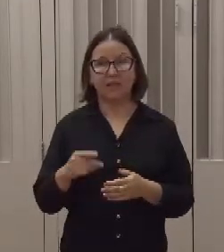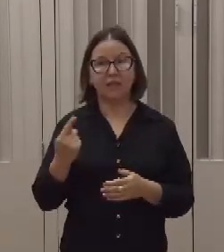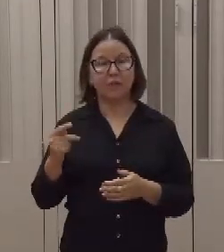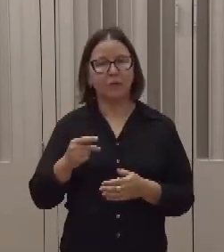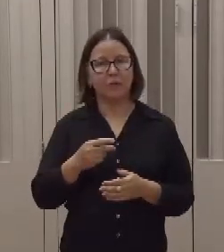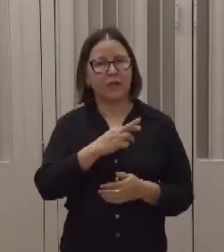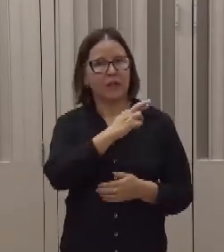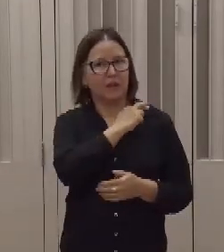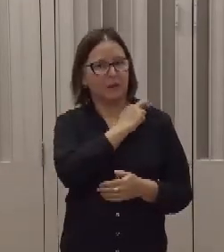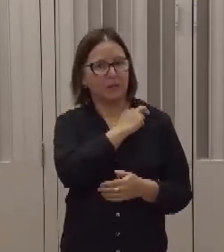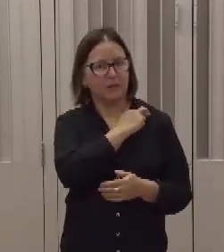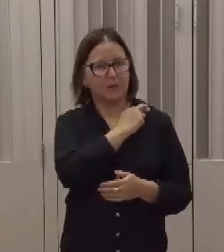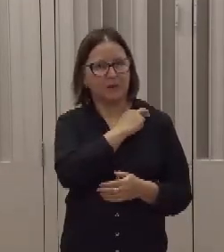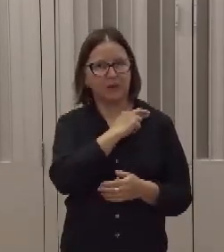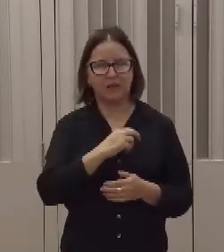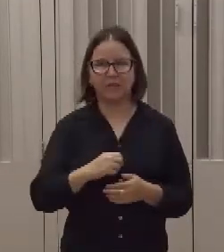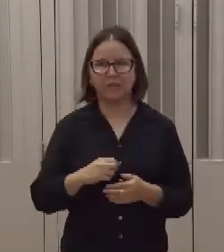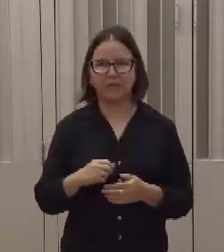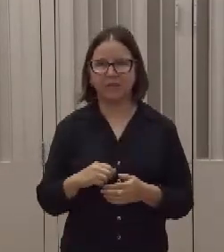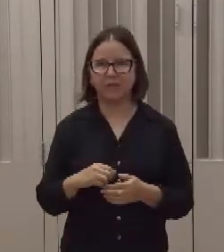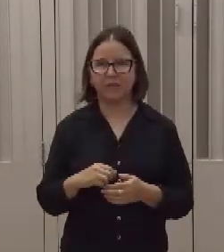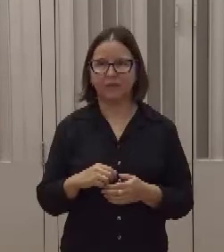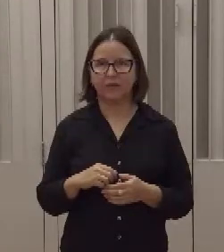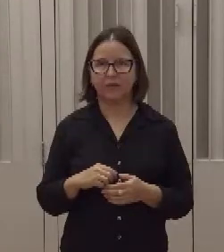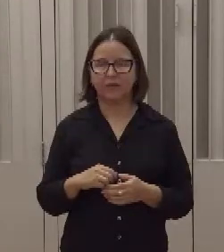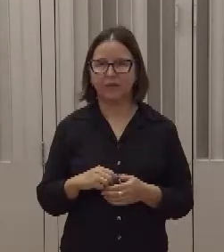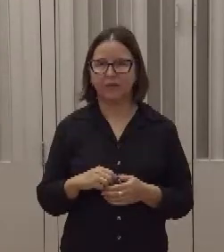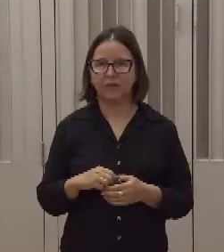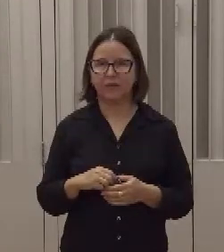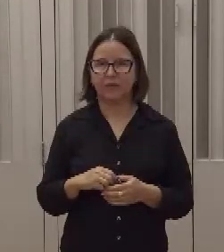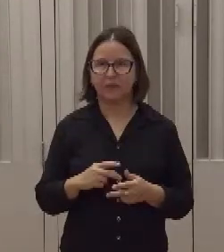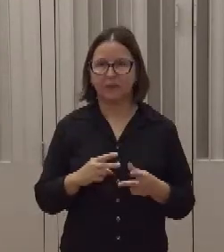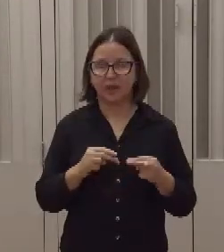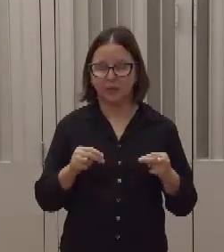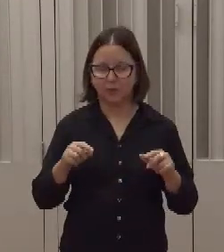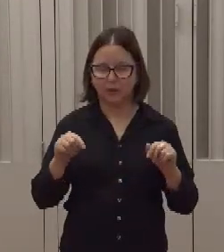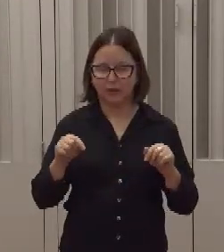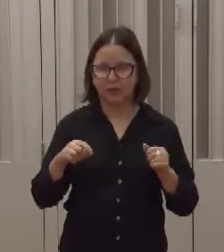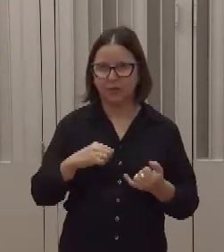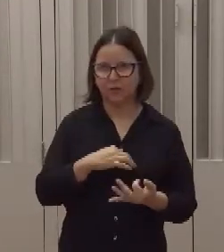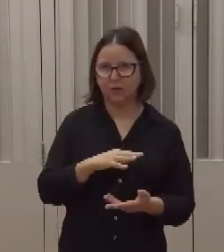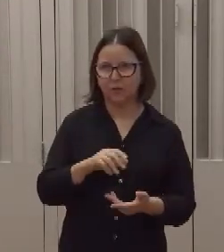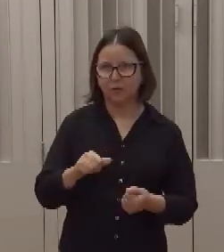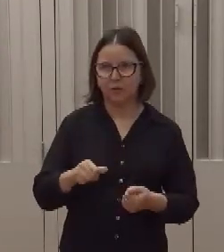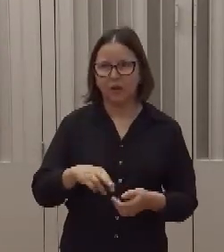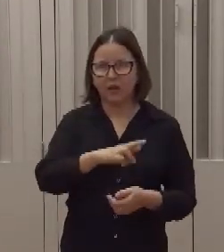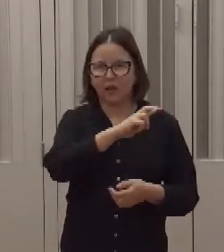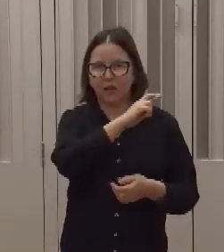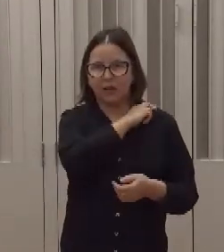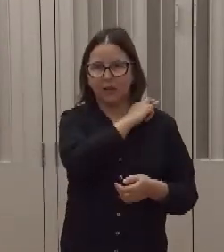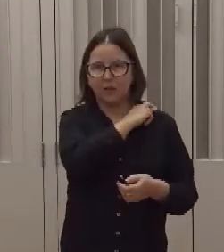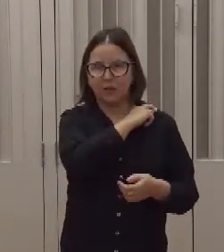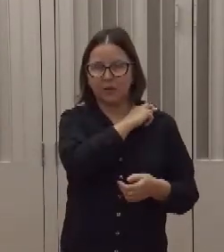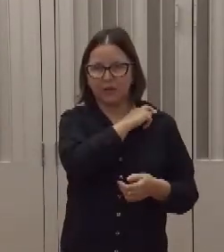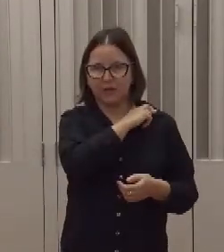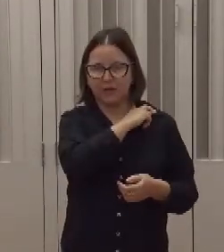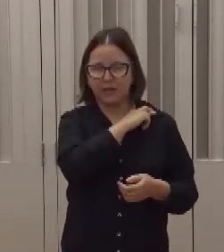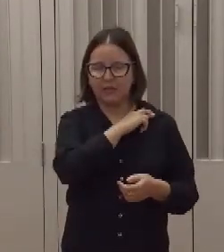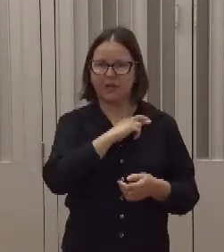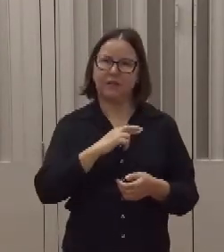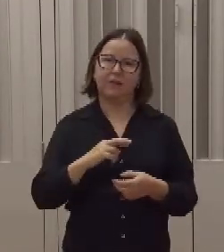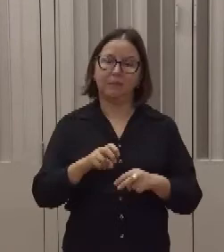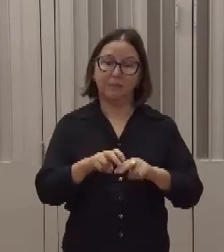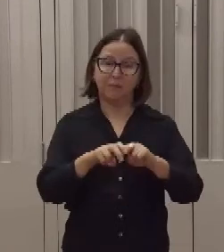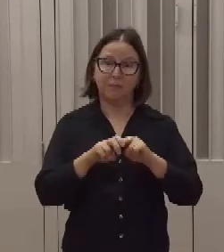do mundo é responsabilidade da igreja de Jesus Cristo, que foi comissionada